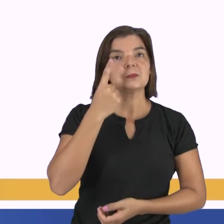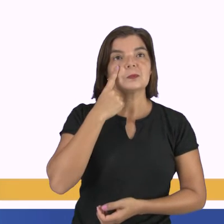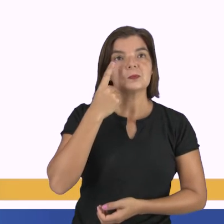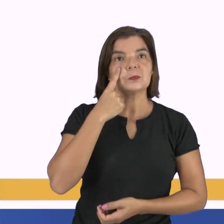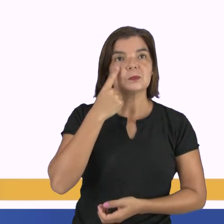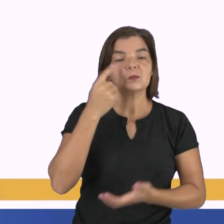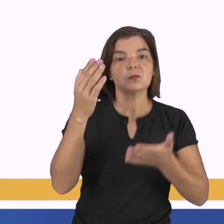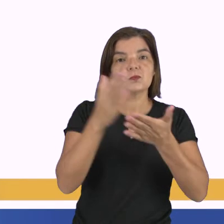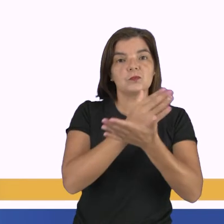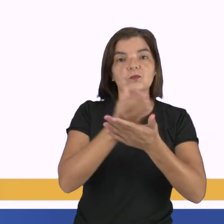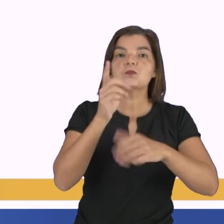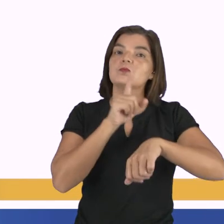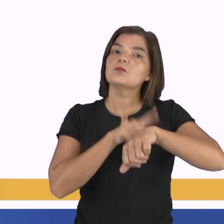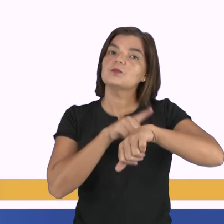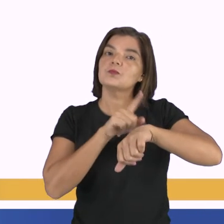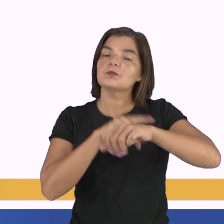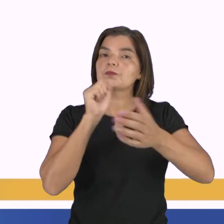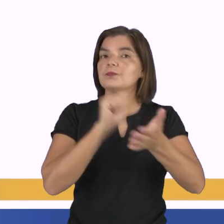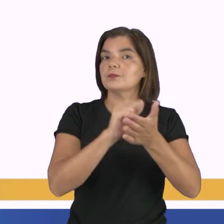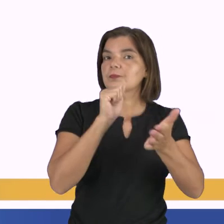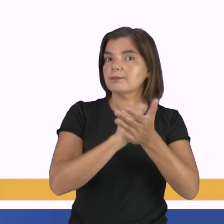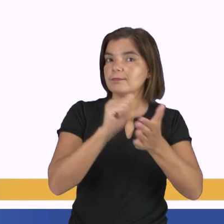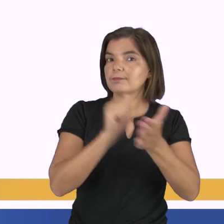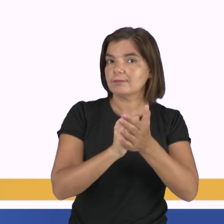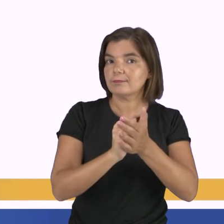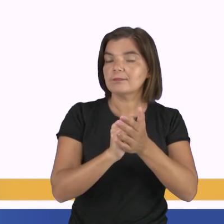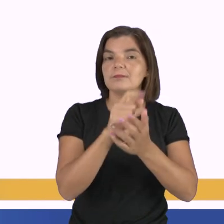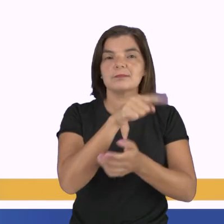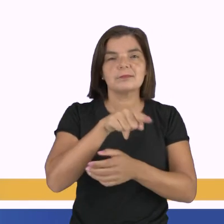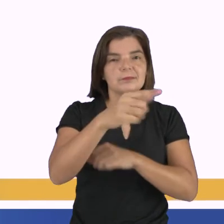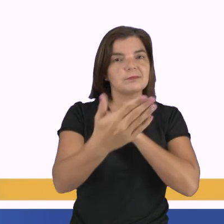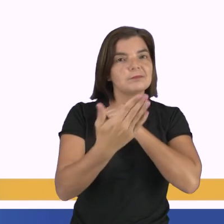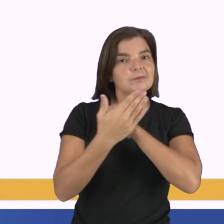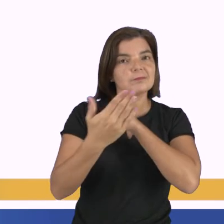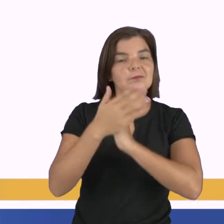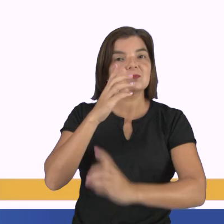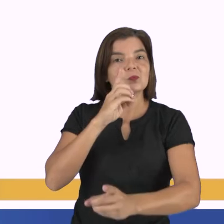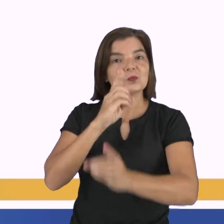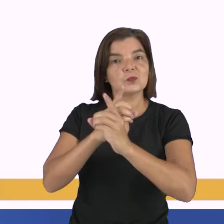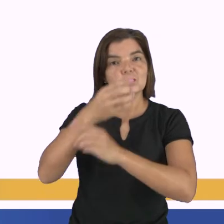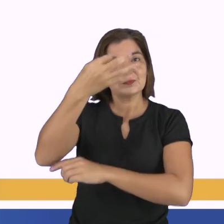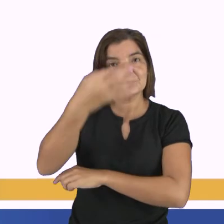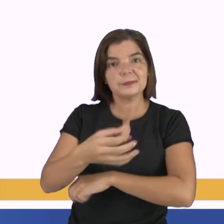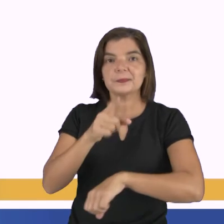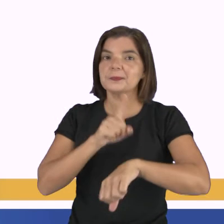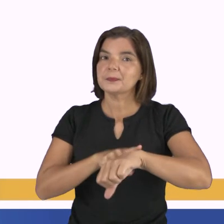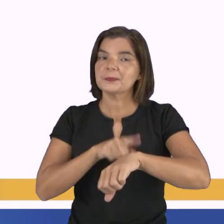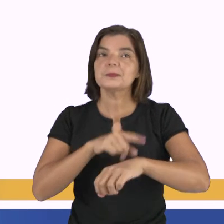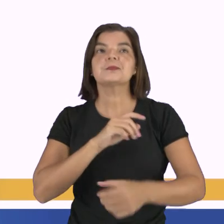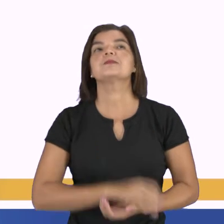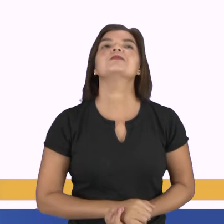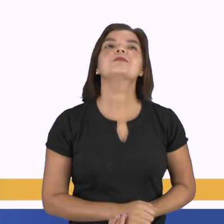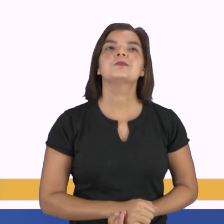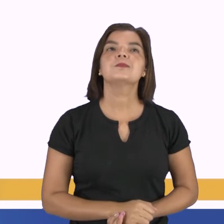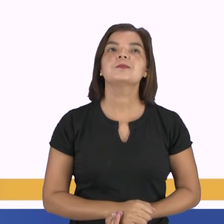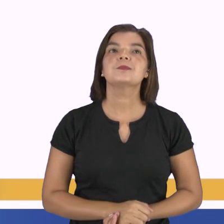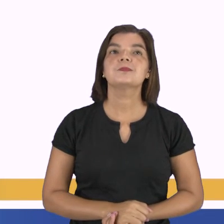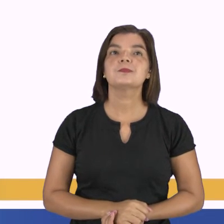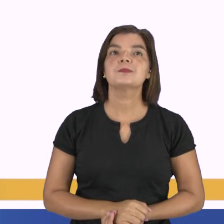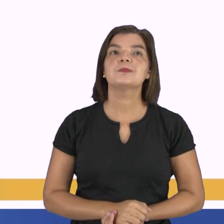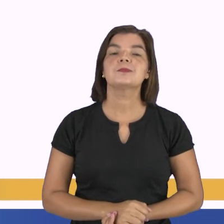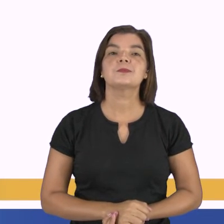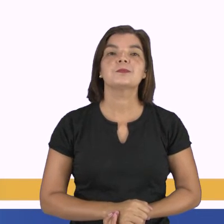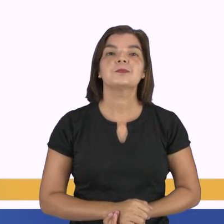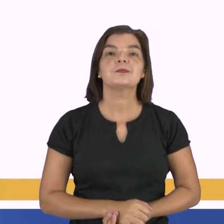lá, algumas horas escritas por extenso e você vai me ajudar a encontrar o horário correto. Vamos lá? Olha só, coloquei para